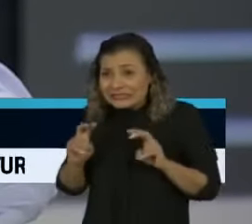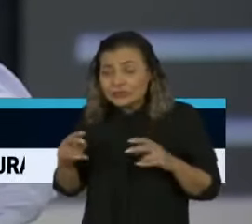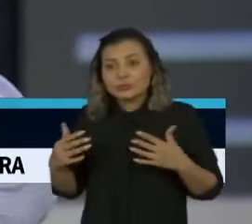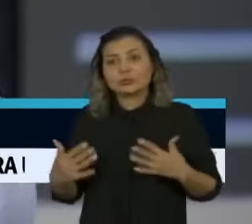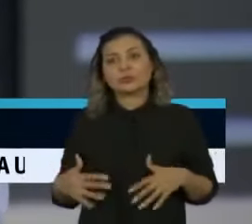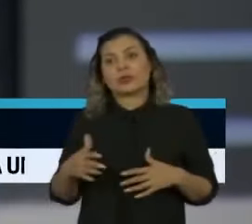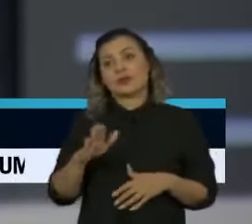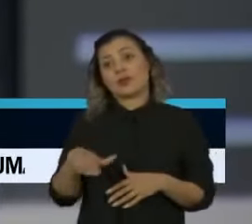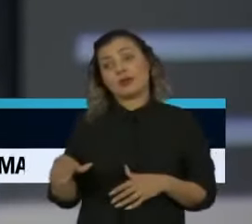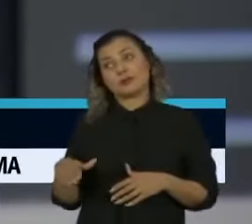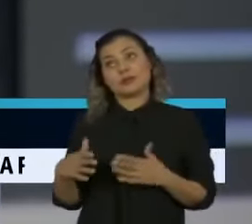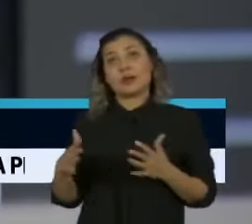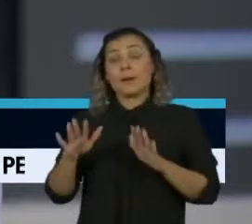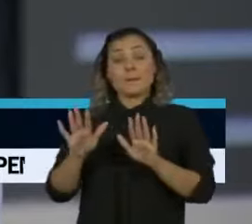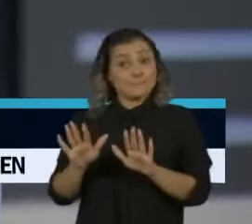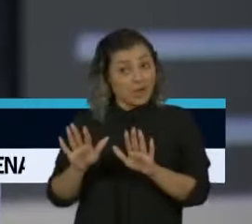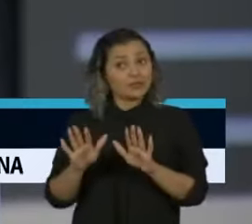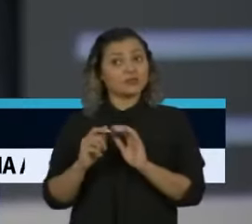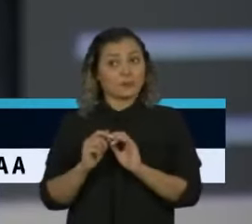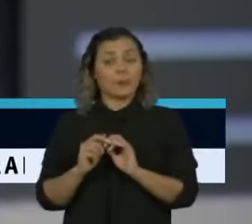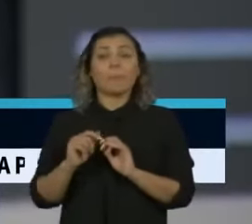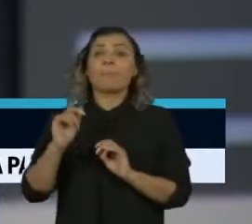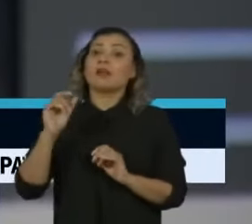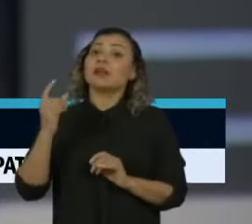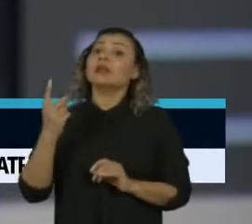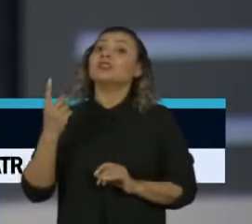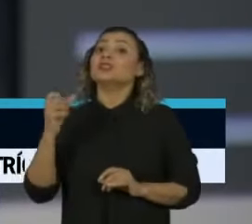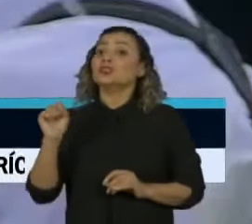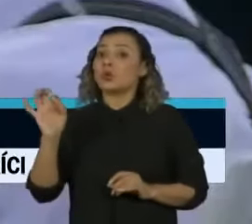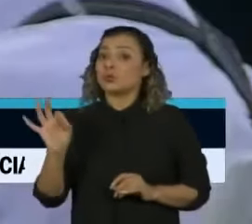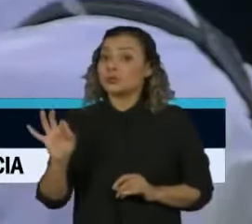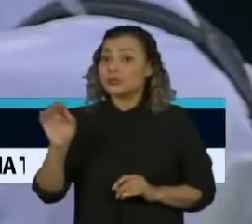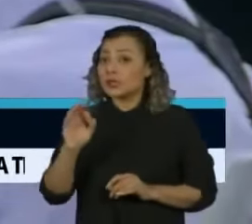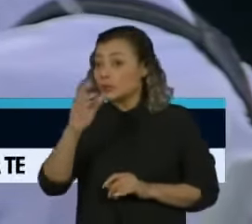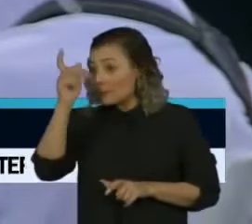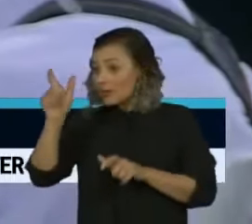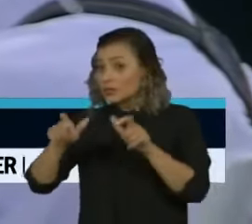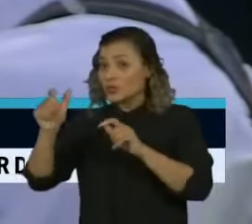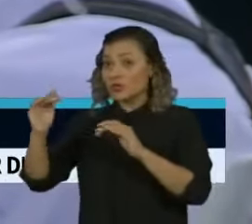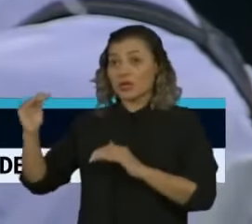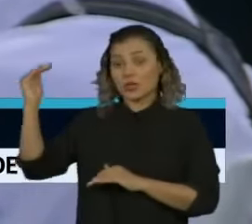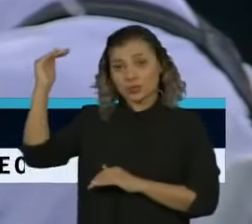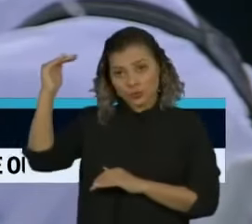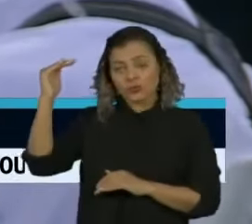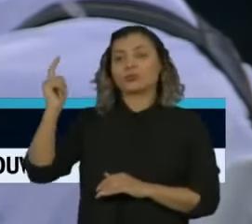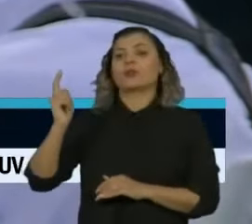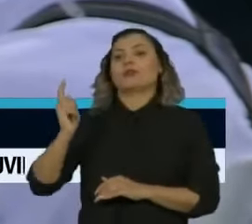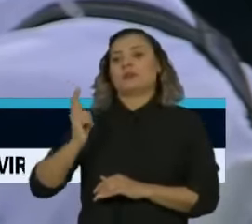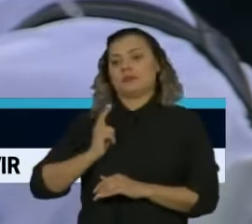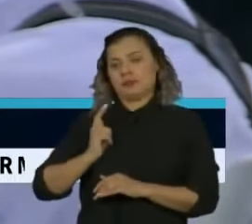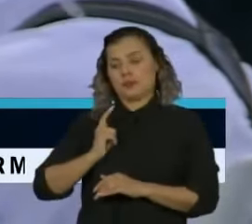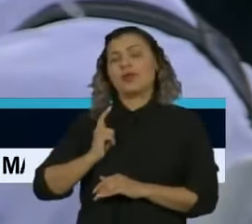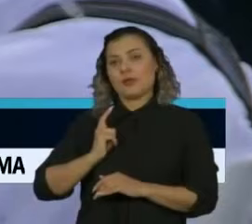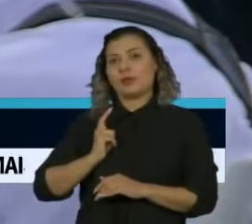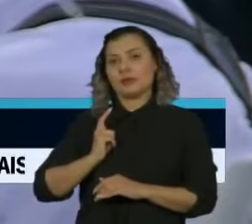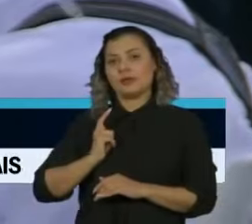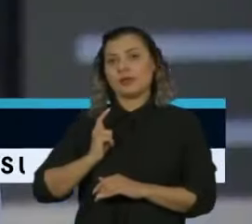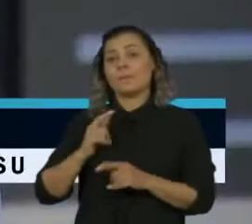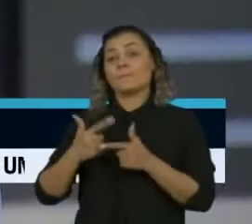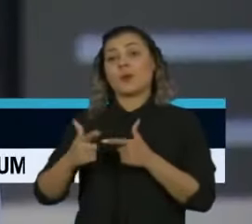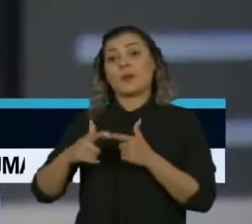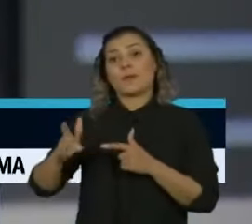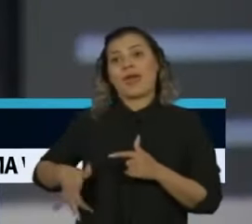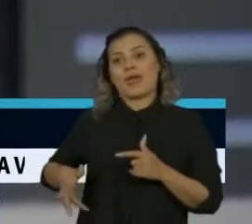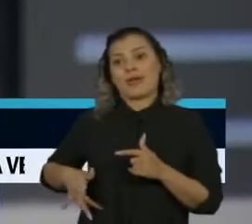etc., foi em criança. Agora, veja, 12% das pessoas dos adultos têm uma síndrome renal